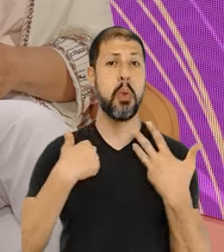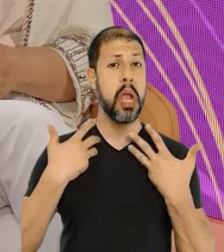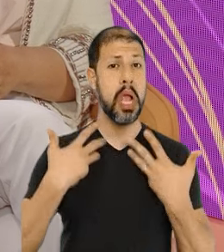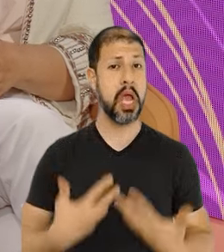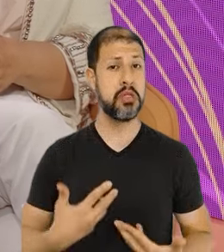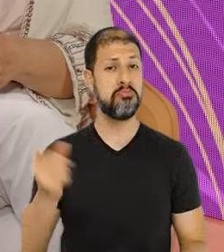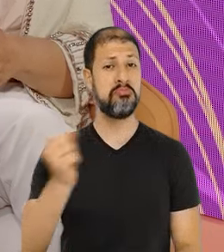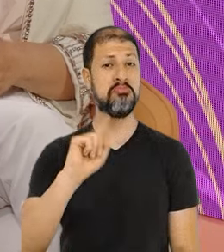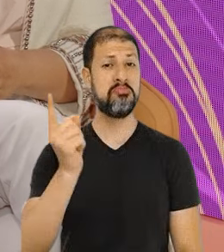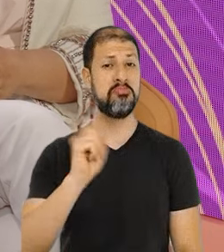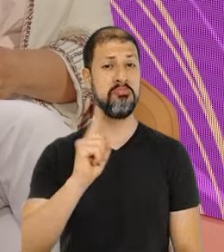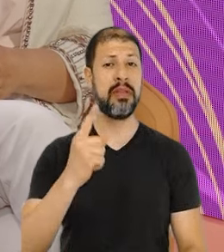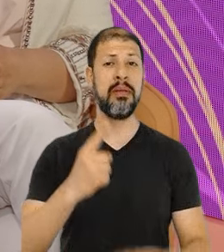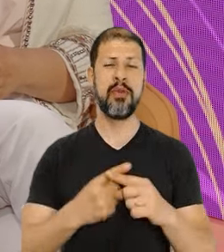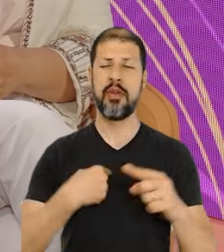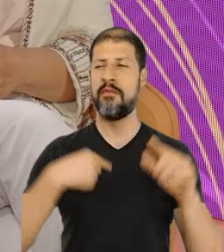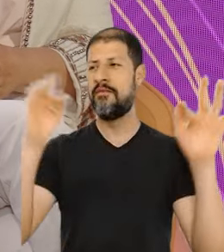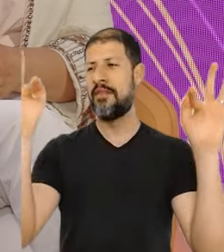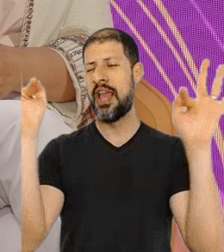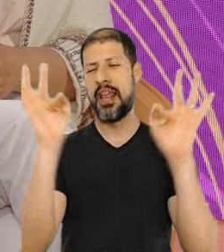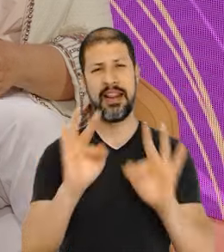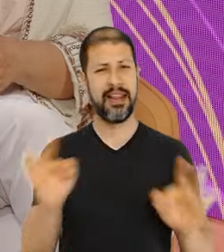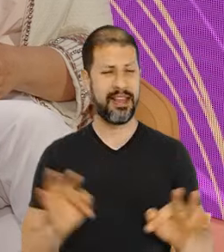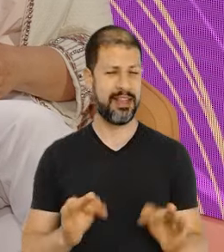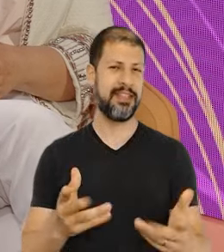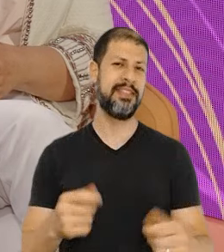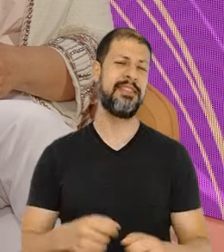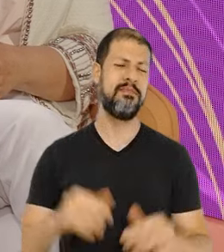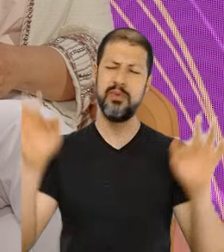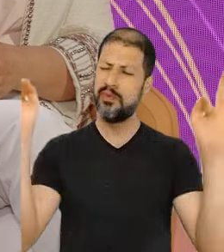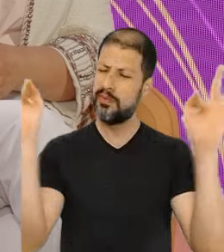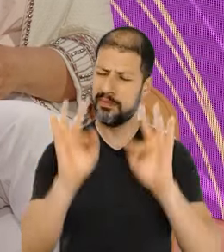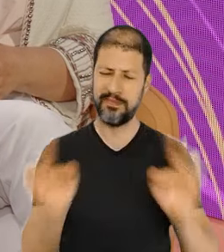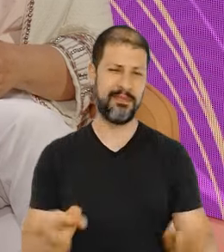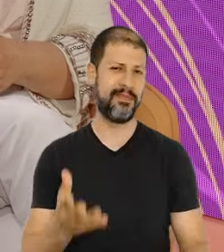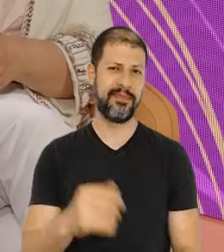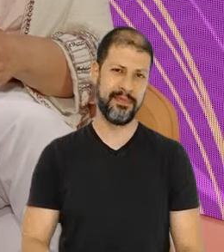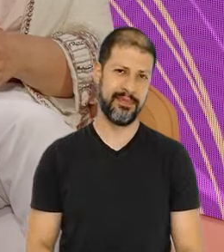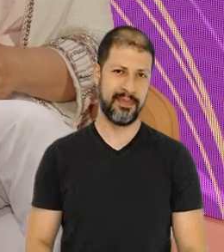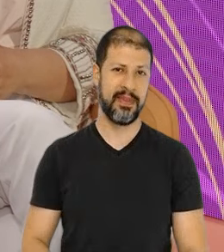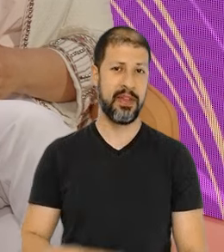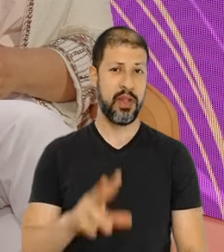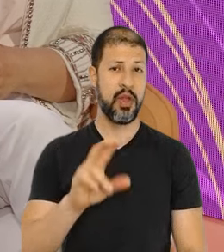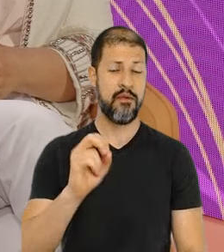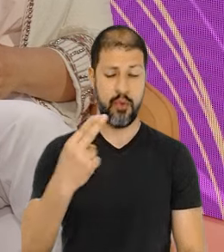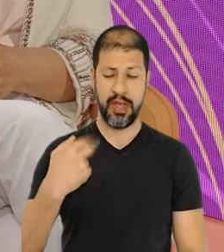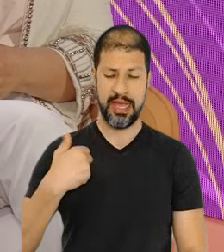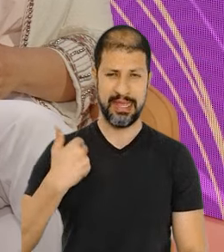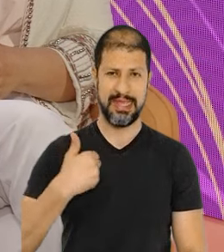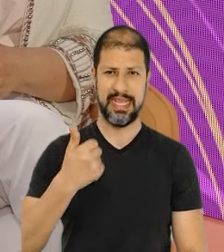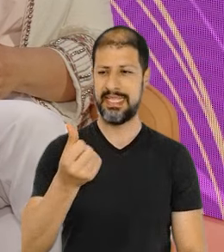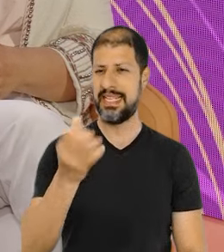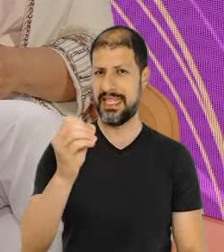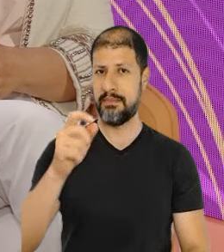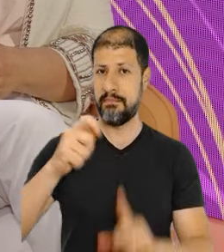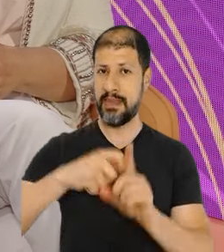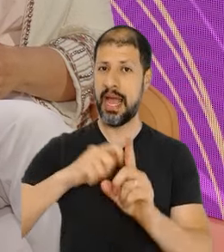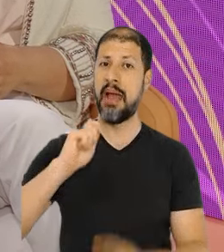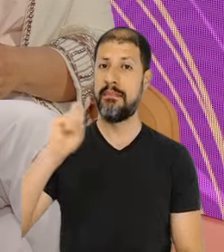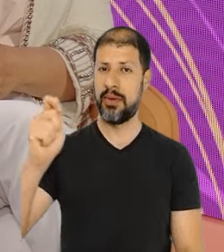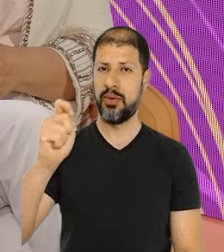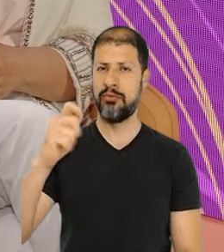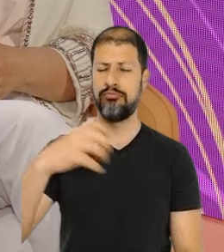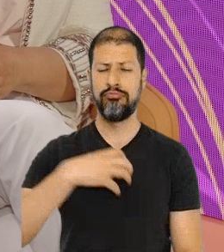canso porque eu sou muito feliz com o que eu faço muito feliz então assim eu vou fazer 60 anos em abril me